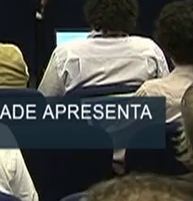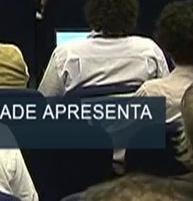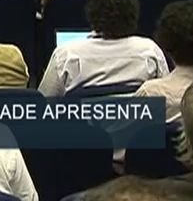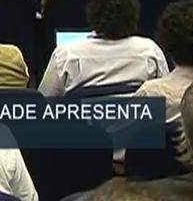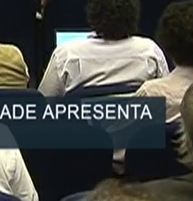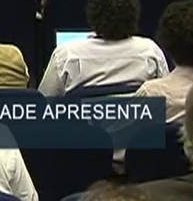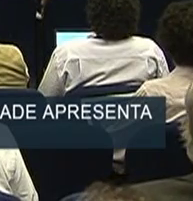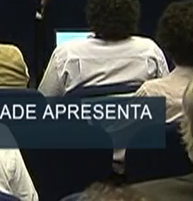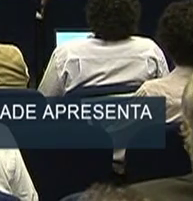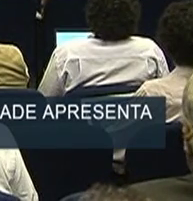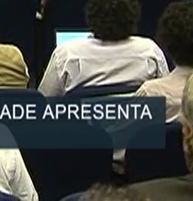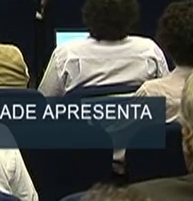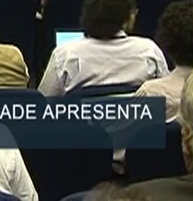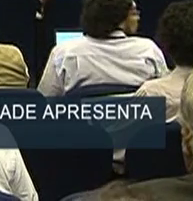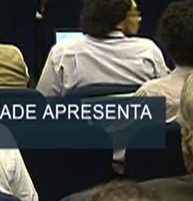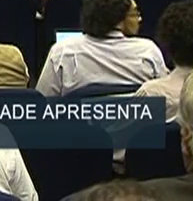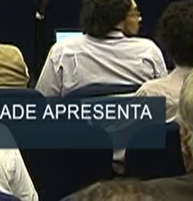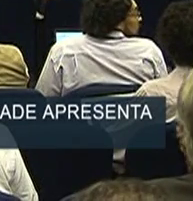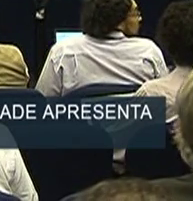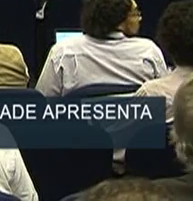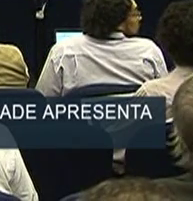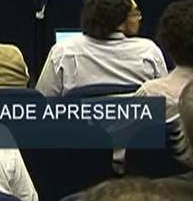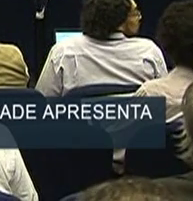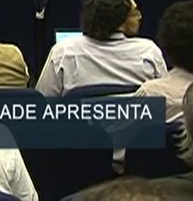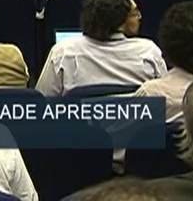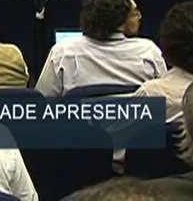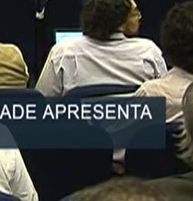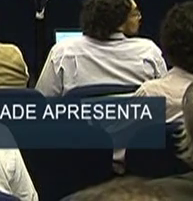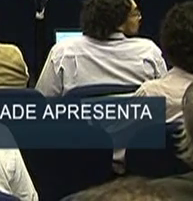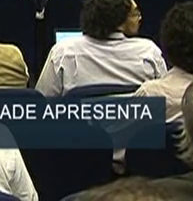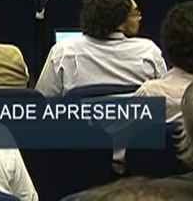Não, é melhor falar no microfone, nós conseguimos ouvir.